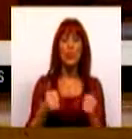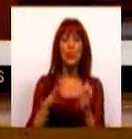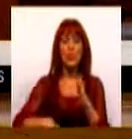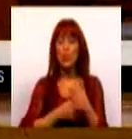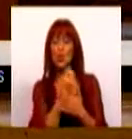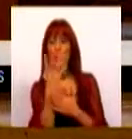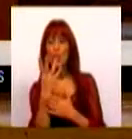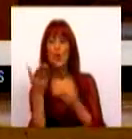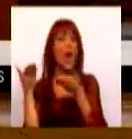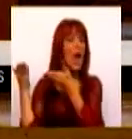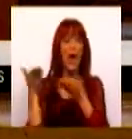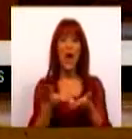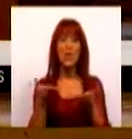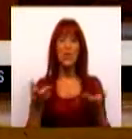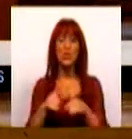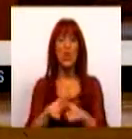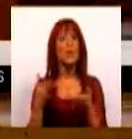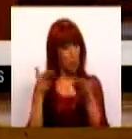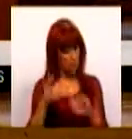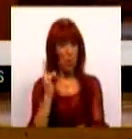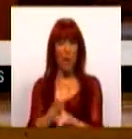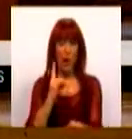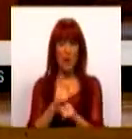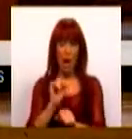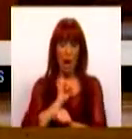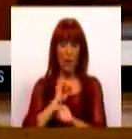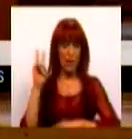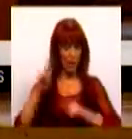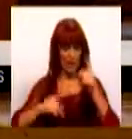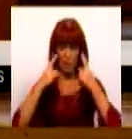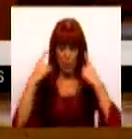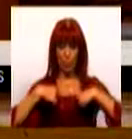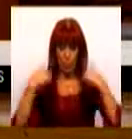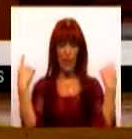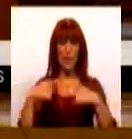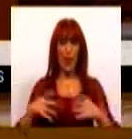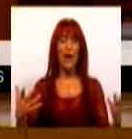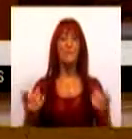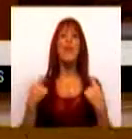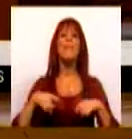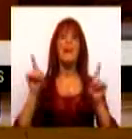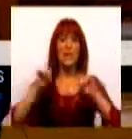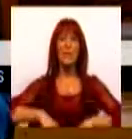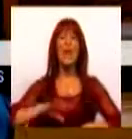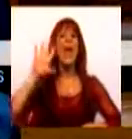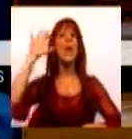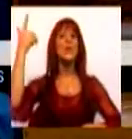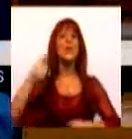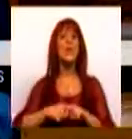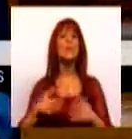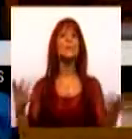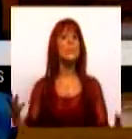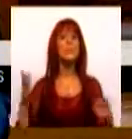isso ajudou e ajuda as nossas finanças públicas. Mas isso também aconteceu em boa